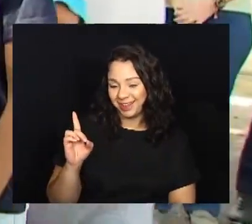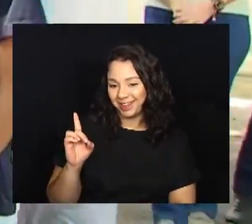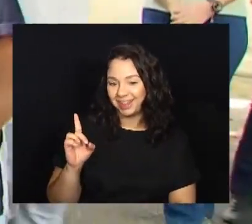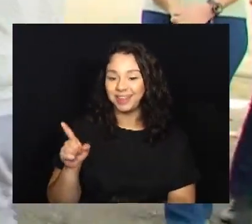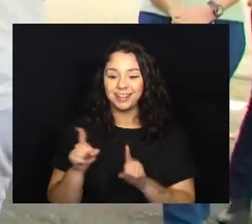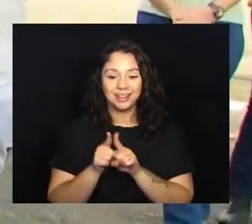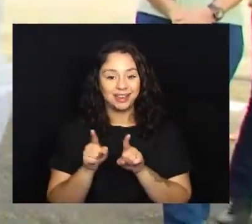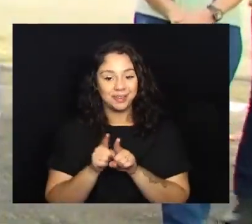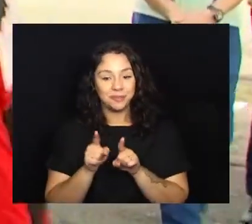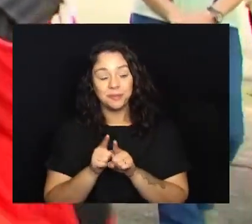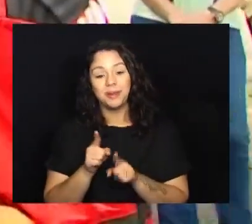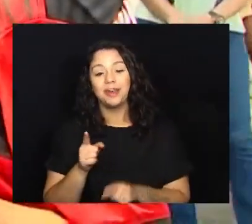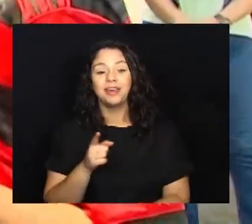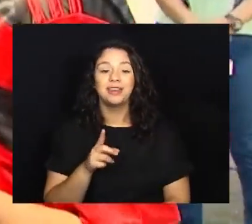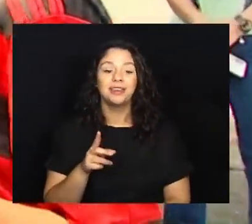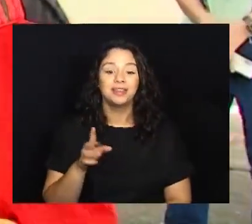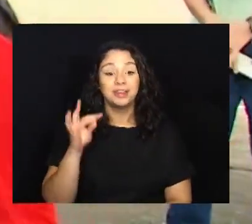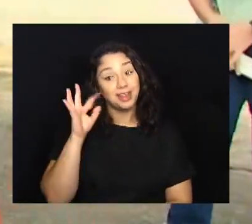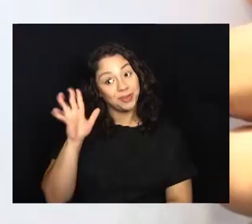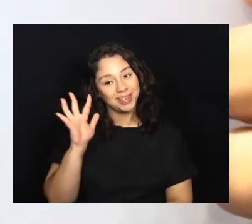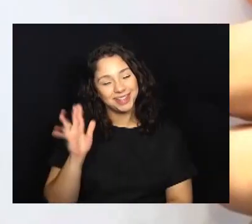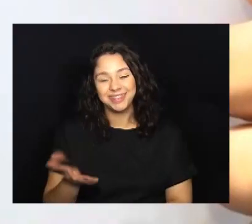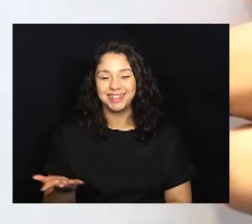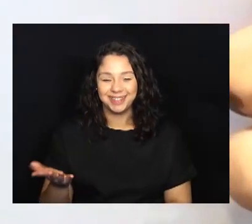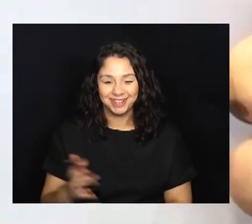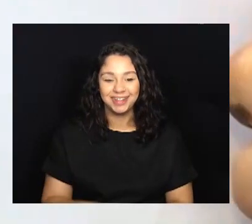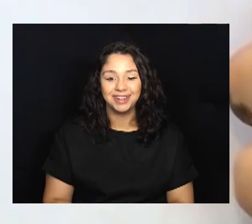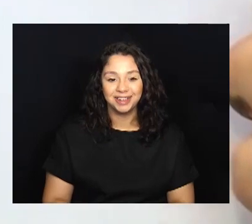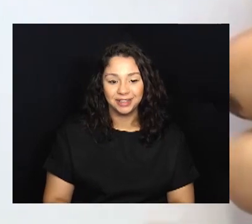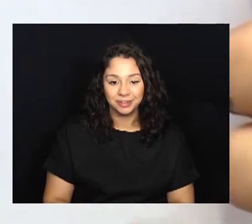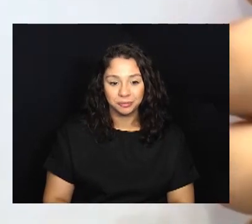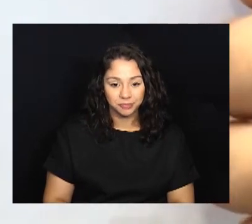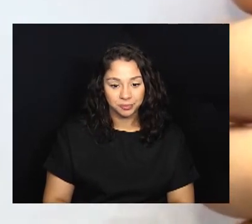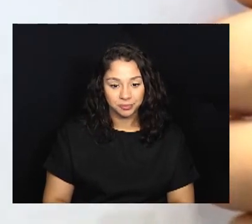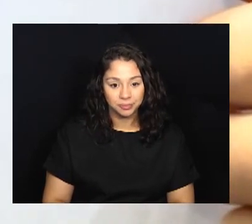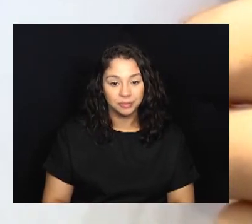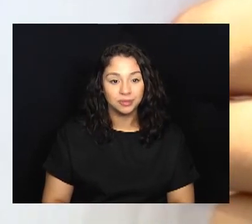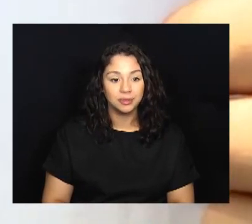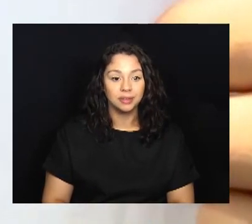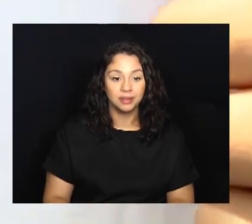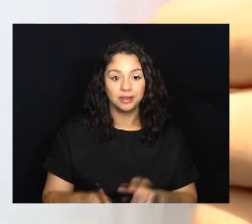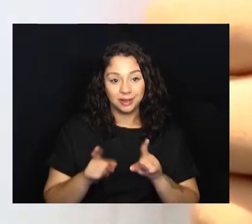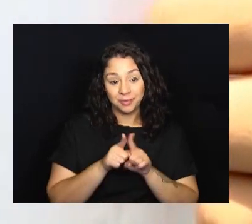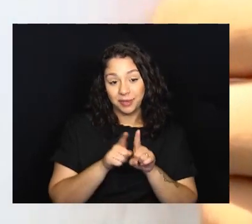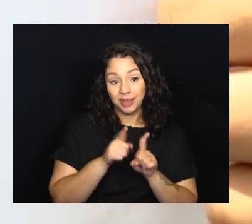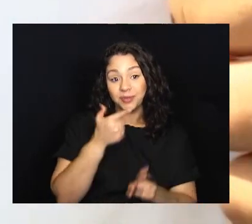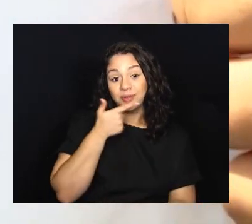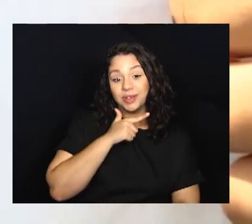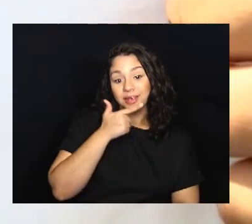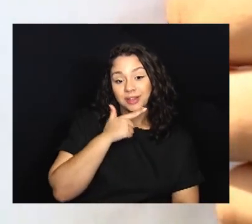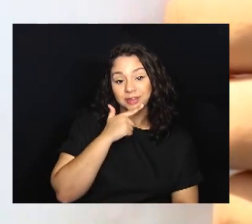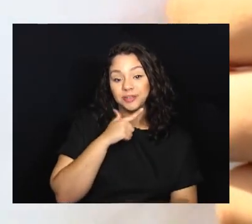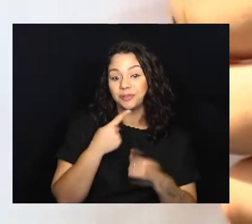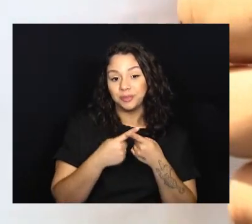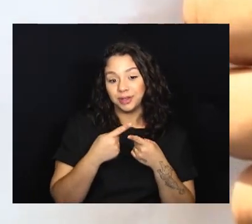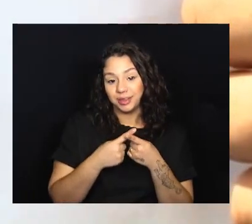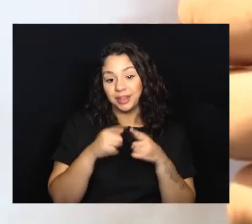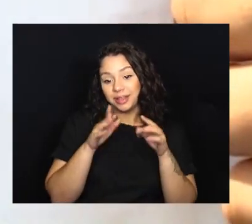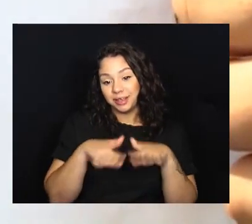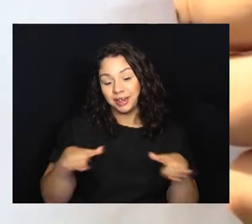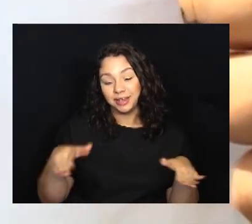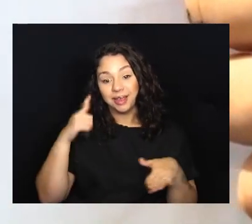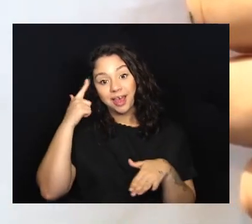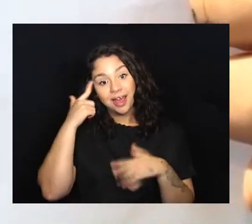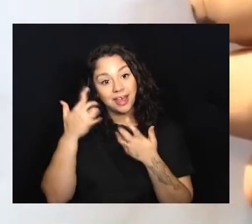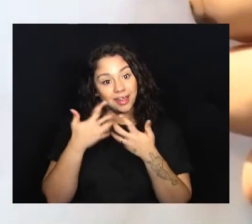vitamina D. E aqui do outro lado tem o queijo, por conta que muitas pessoas, crianças por aí, elas pensam que a lua mesmo é